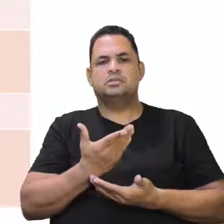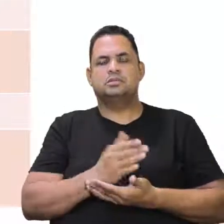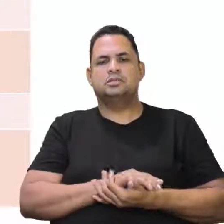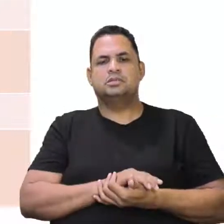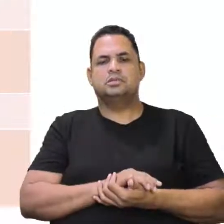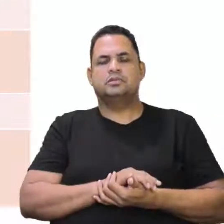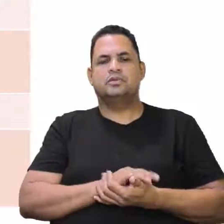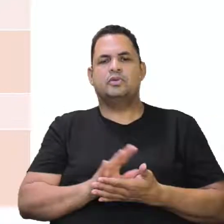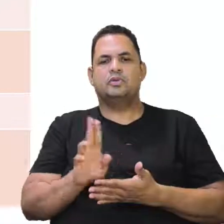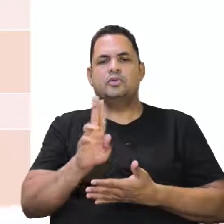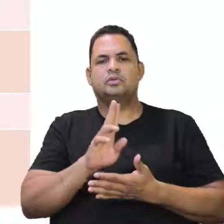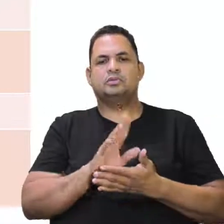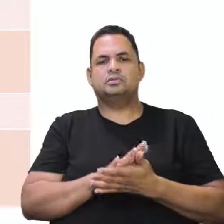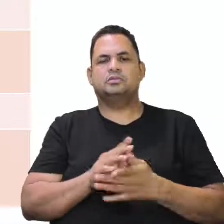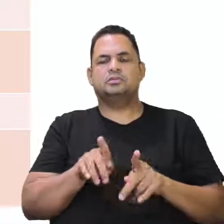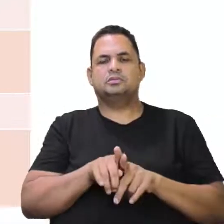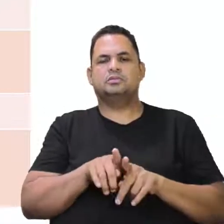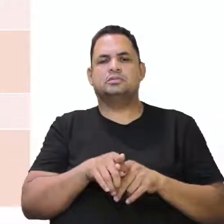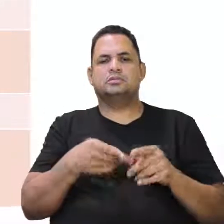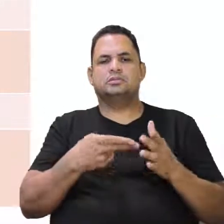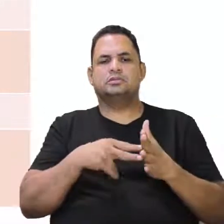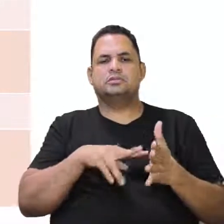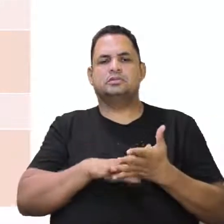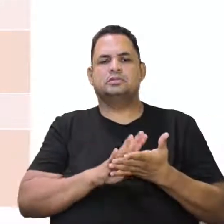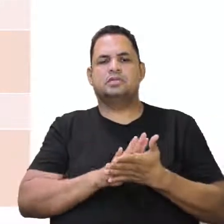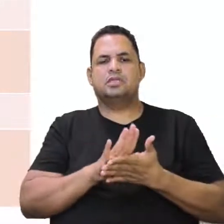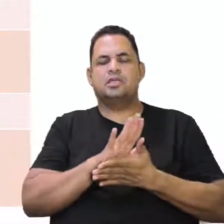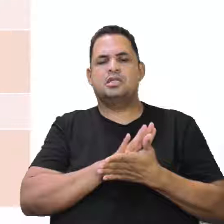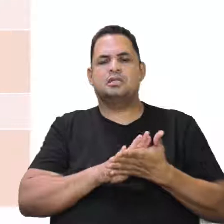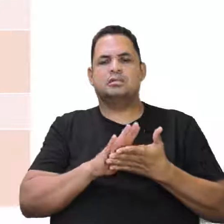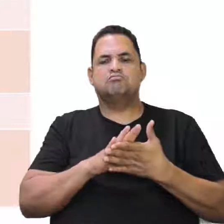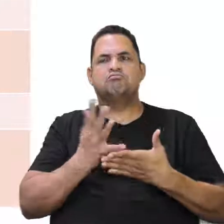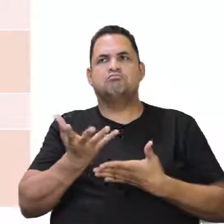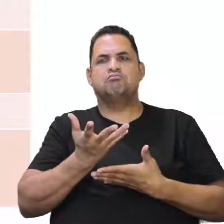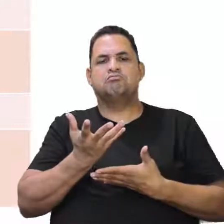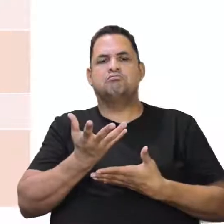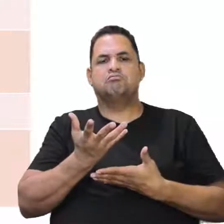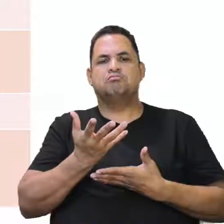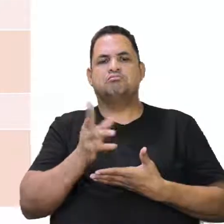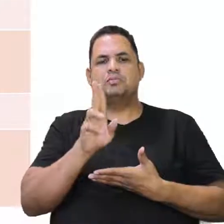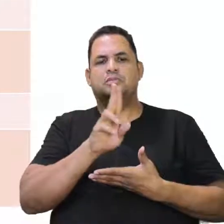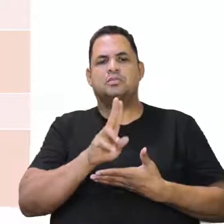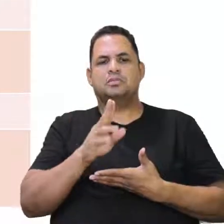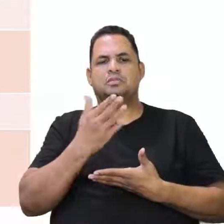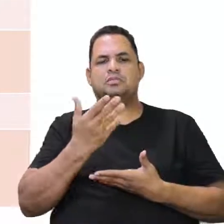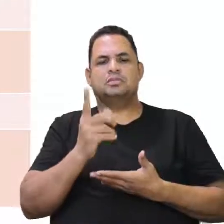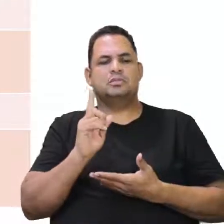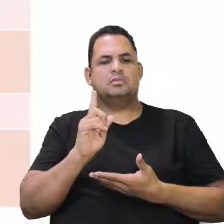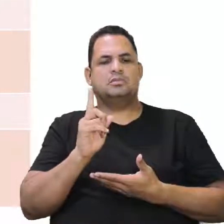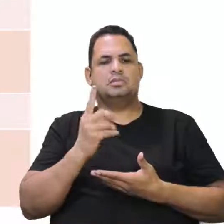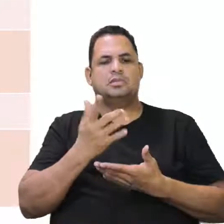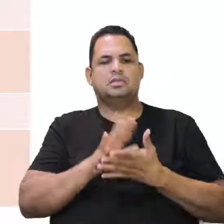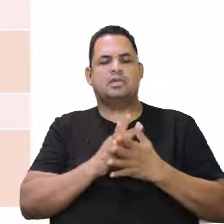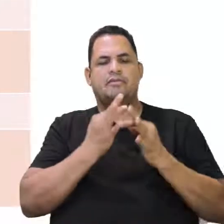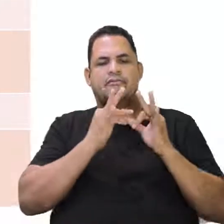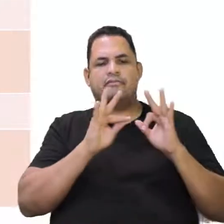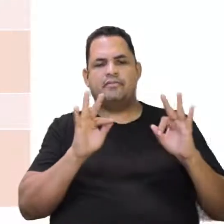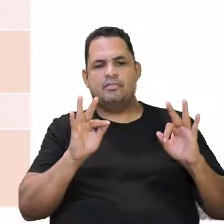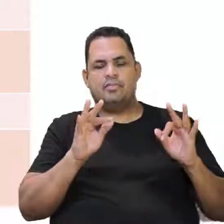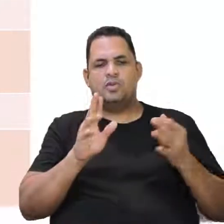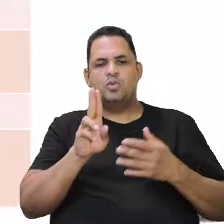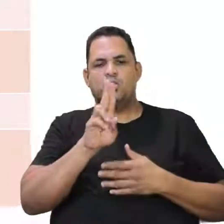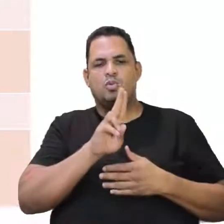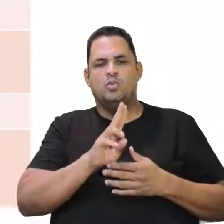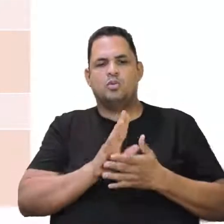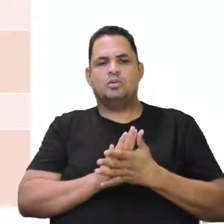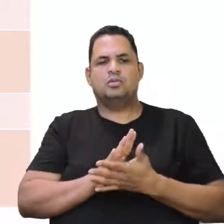nothing, né? Porque o nothing também significa nada. Muita gente quer usar um nothing, mas não. Em frases negativas você